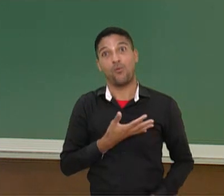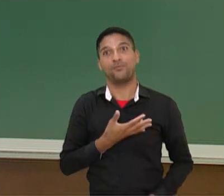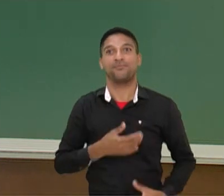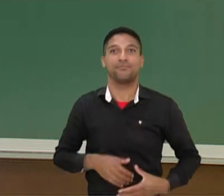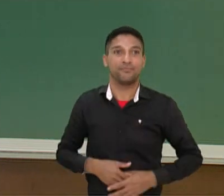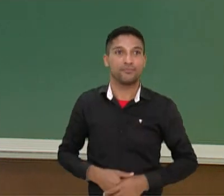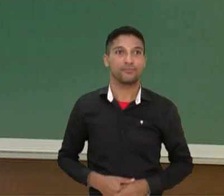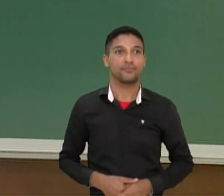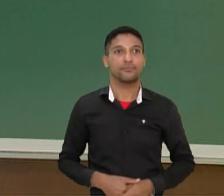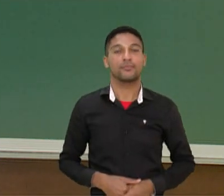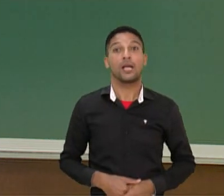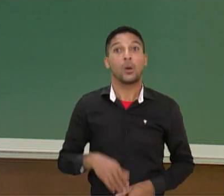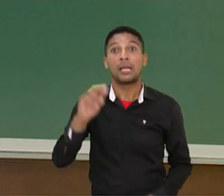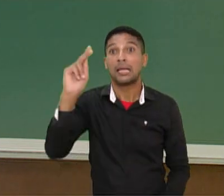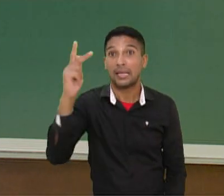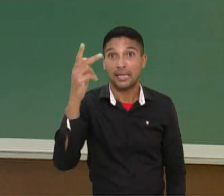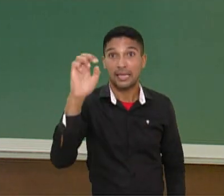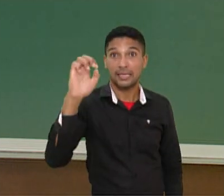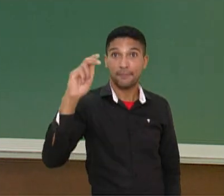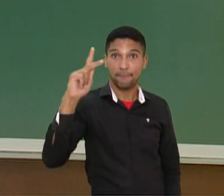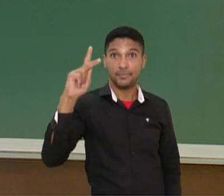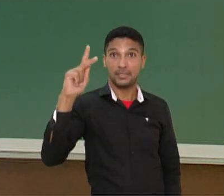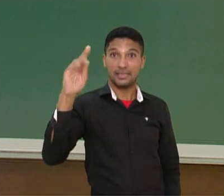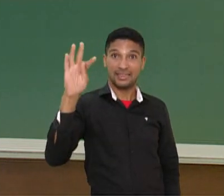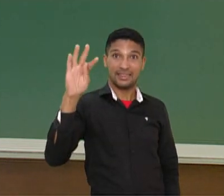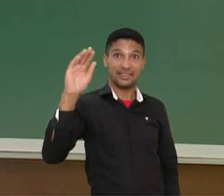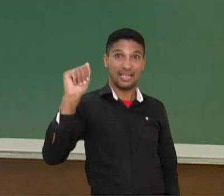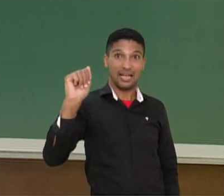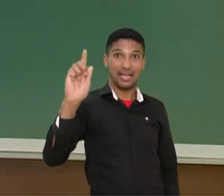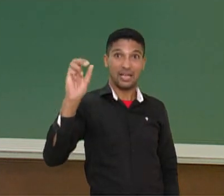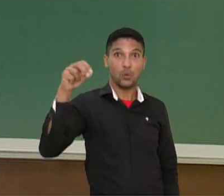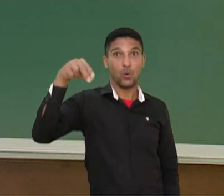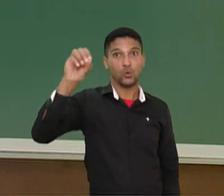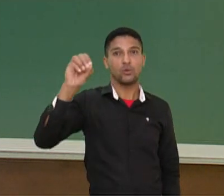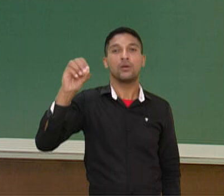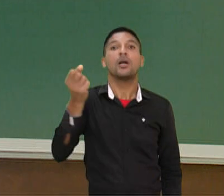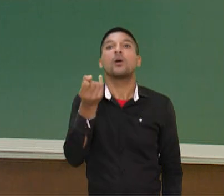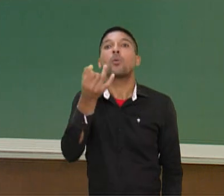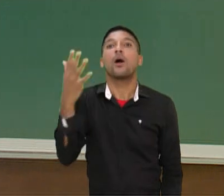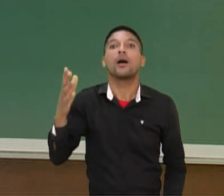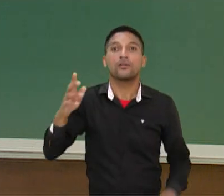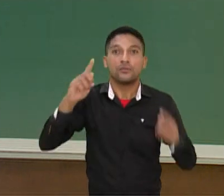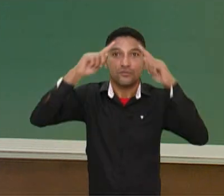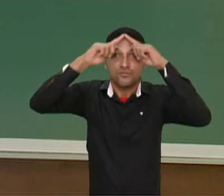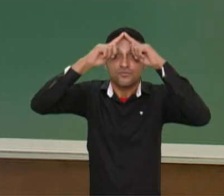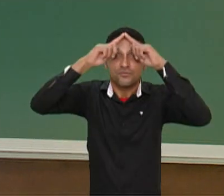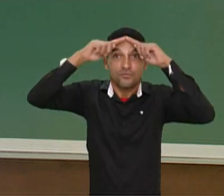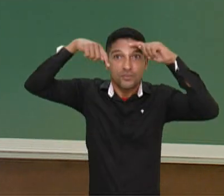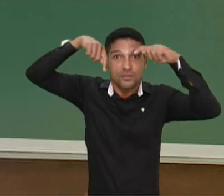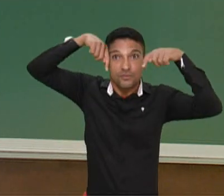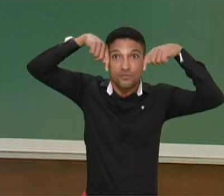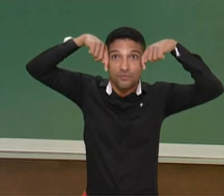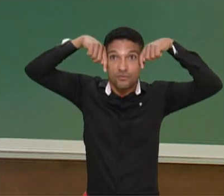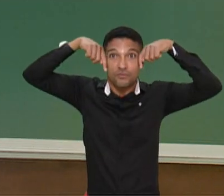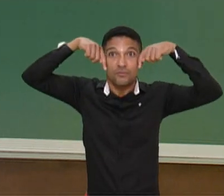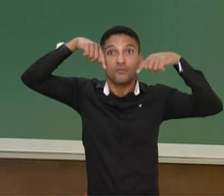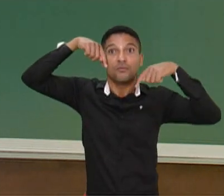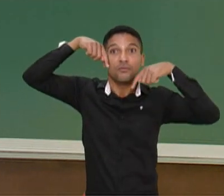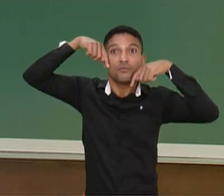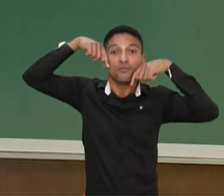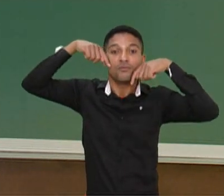diagonais de um heptágono? Ai, agora ferrou, né? Quantos lados tem esse negócio que se